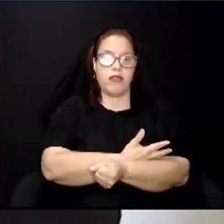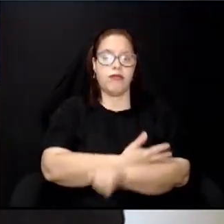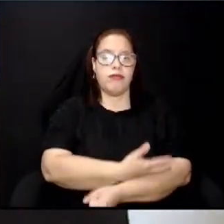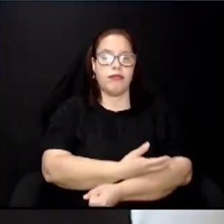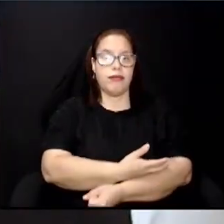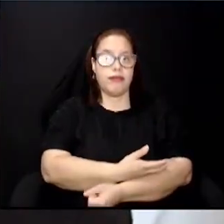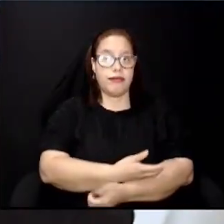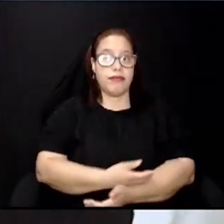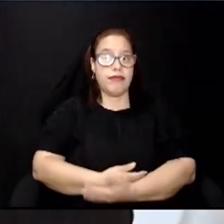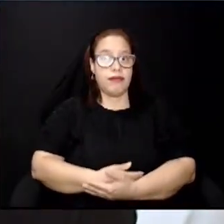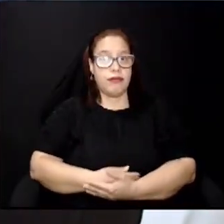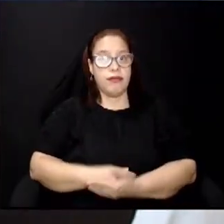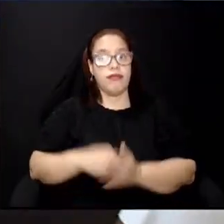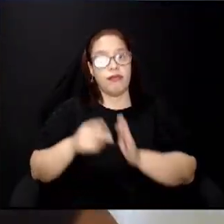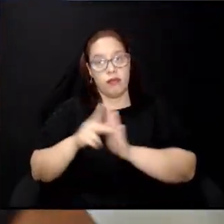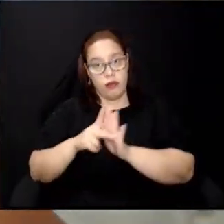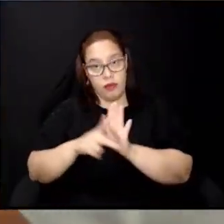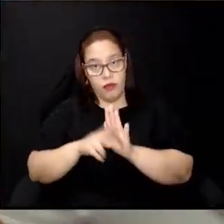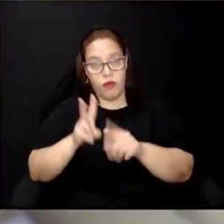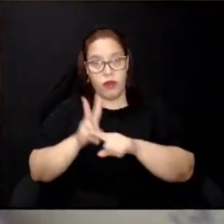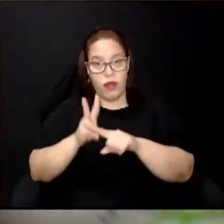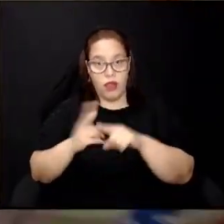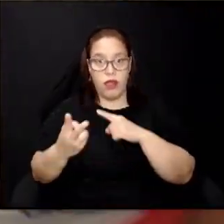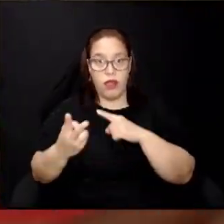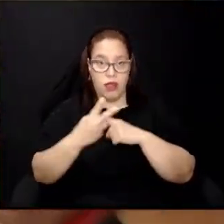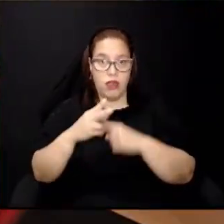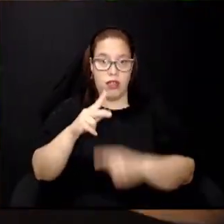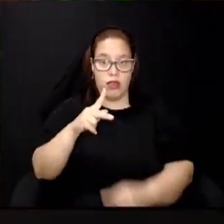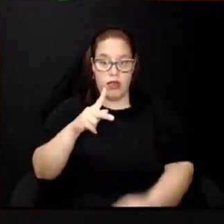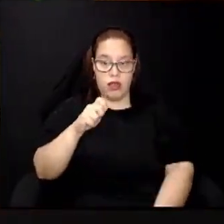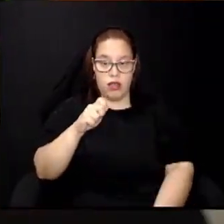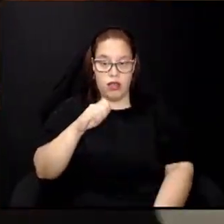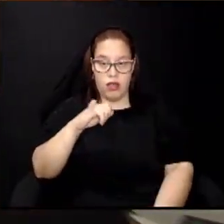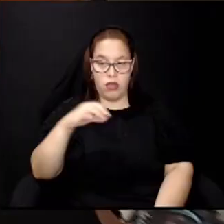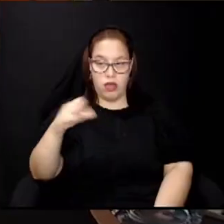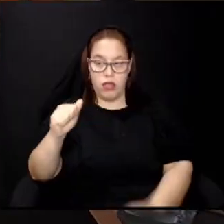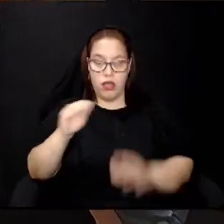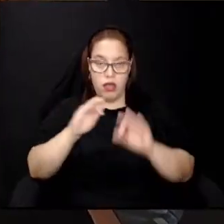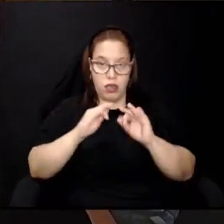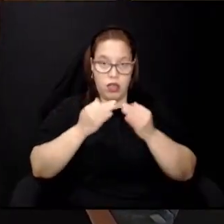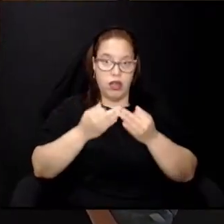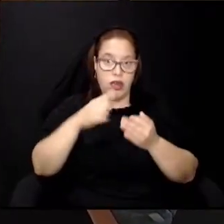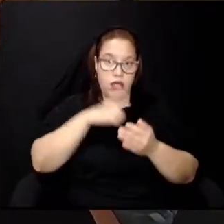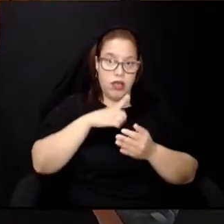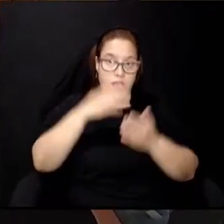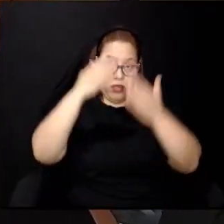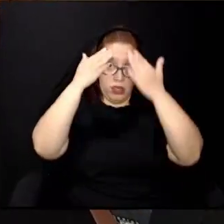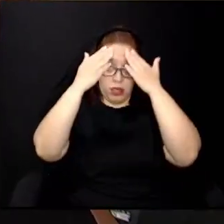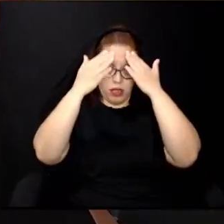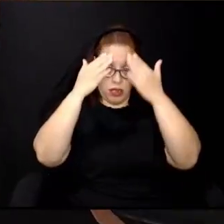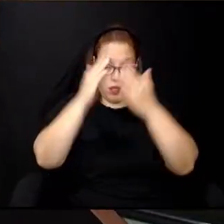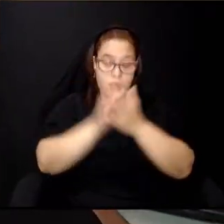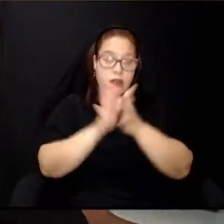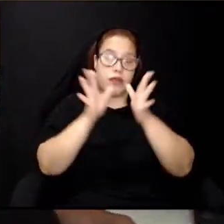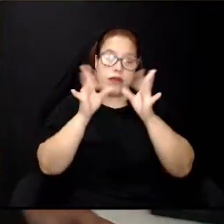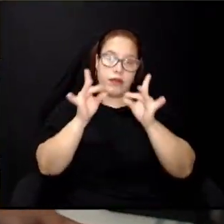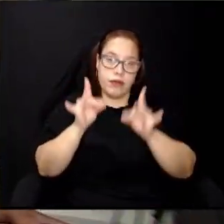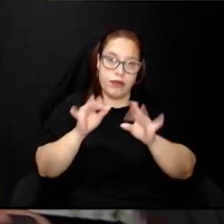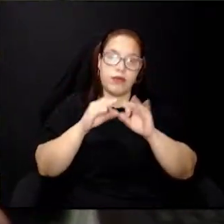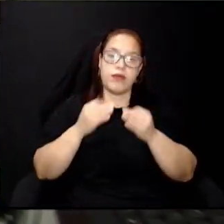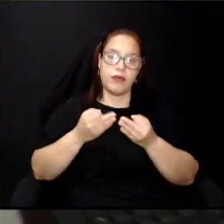o projeto Cuidando de Quem Cuida lá no PAICA, que é esse projeto familiar, que nós temos uma psicóloga especialista na